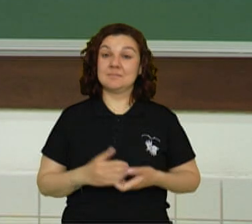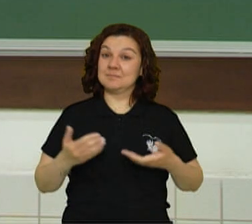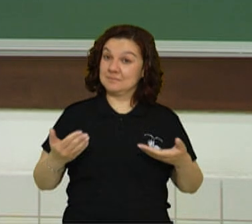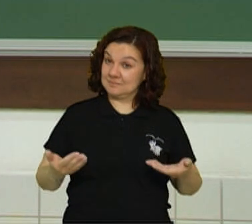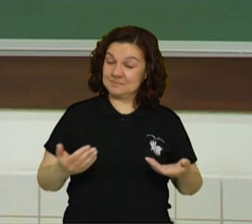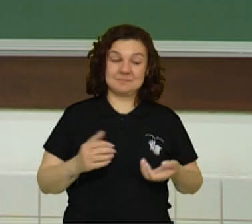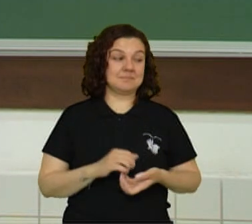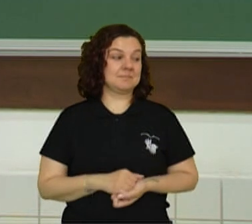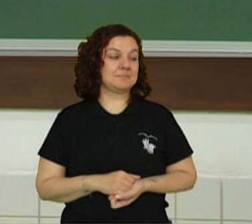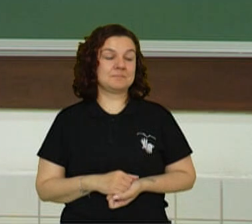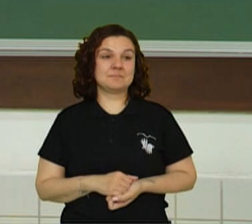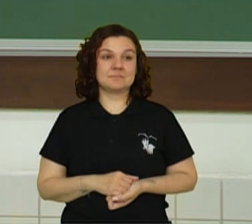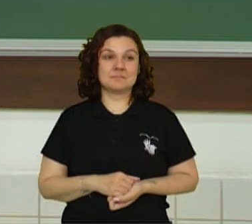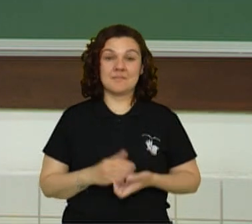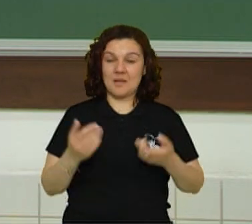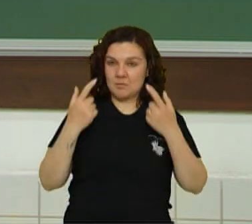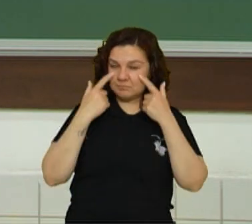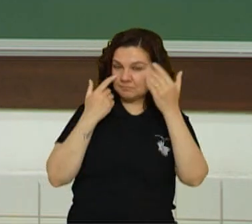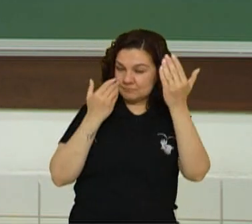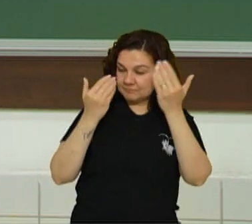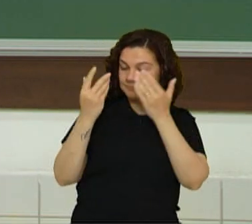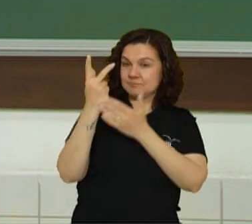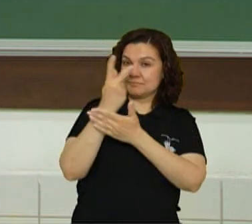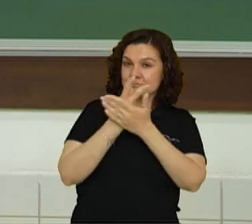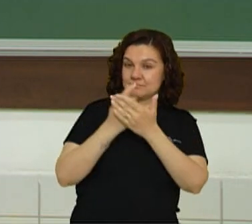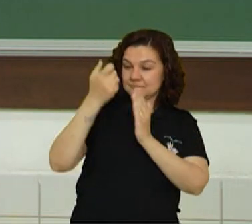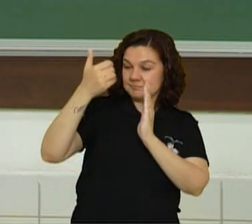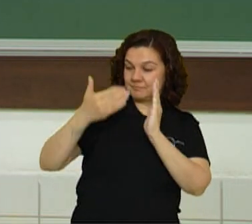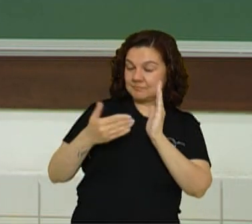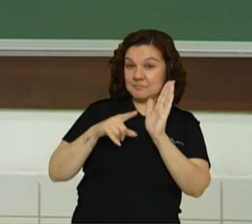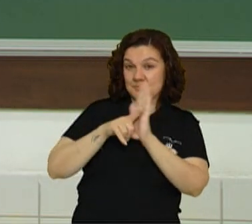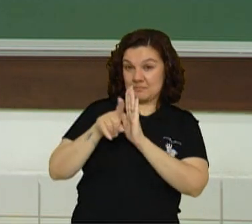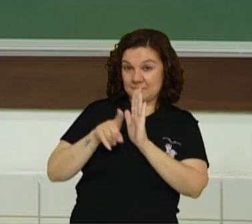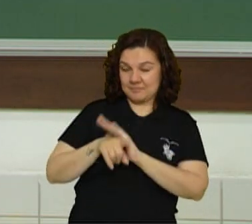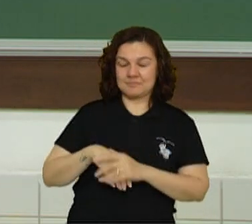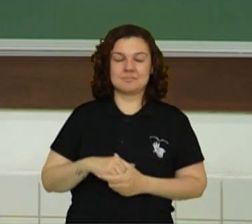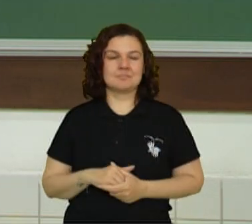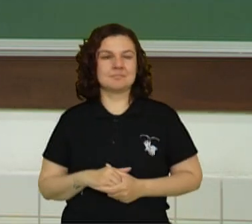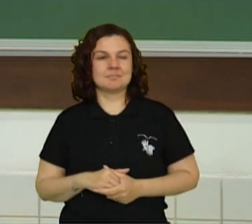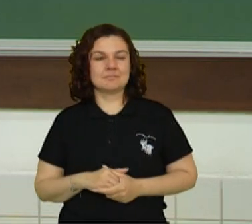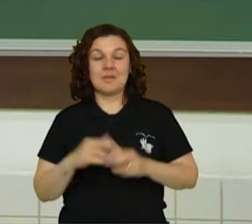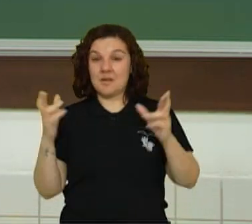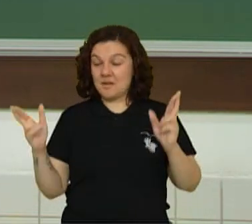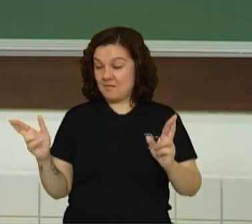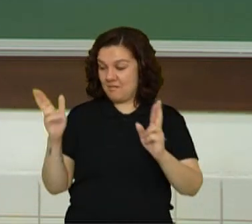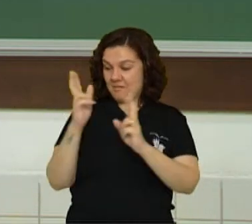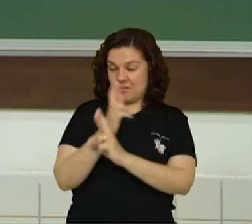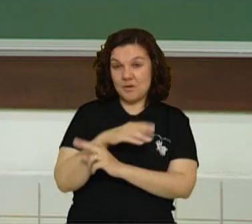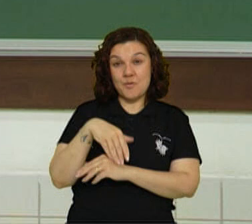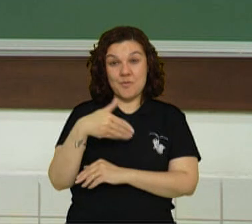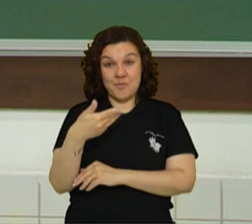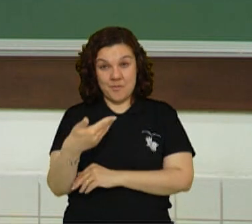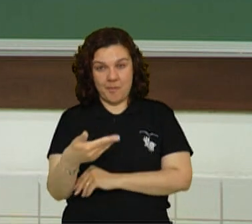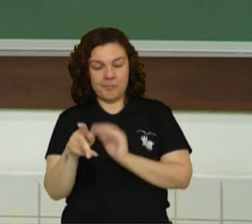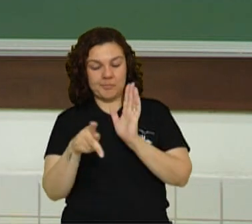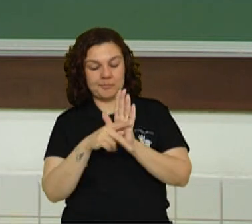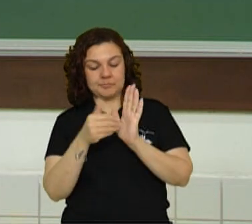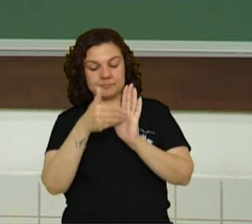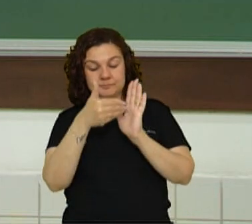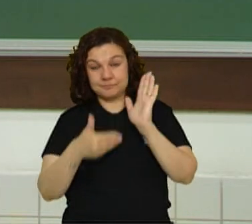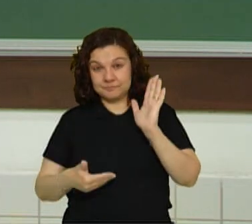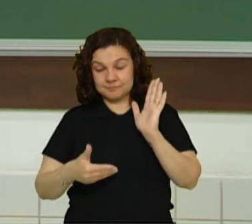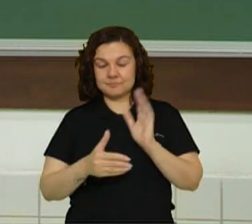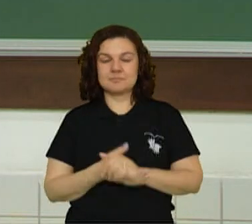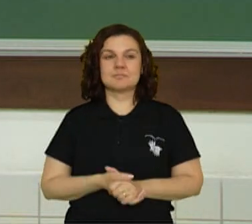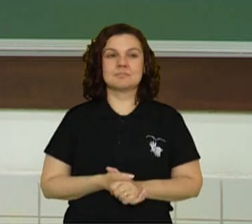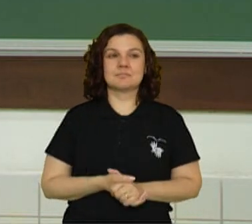Então, analisou direitinho as figuras das alternativas de resposta, relacionou com a informação daquela parte do